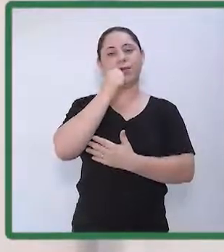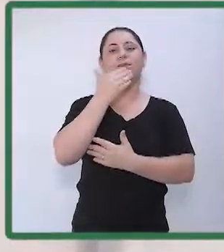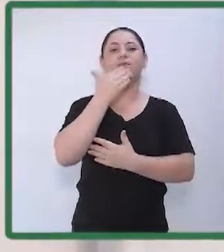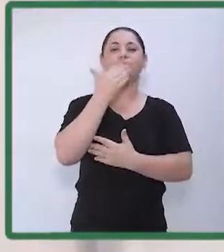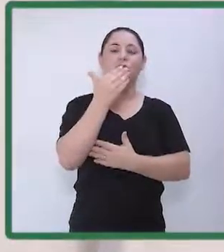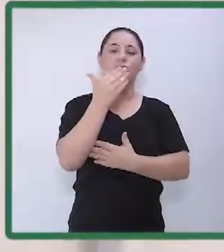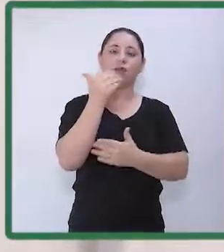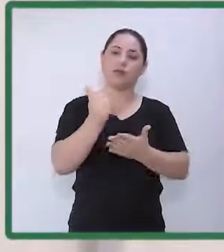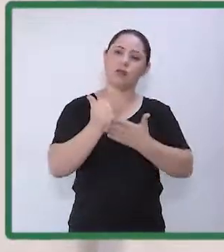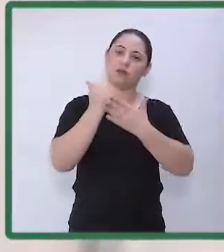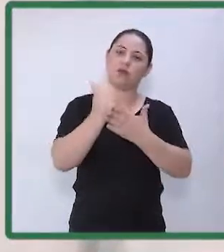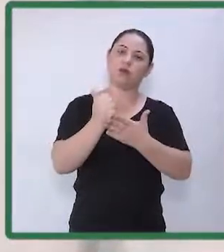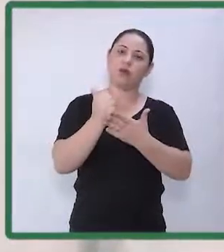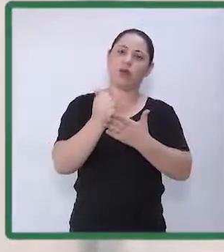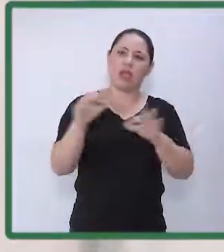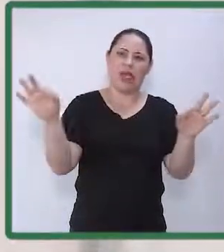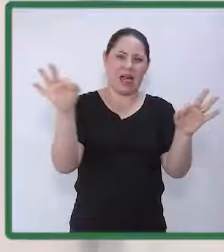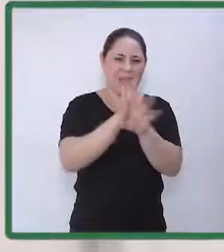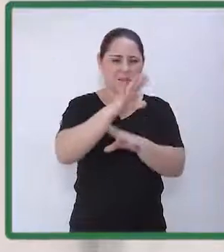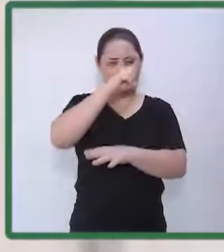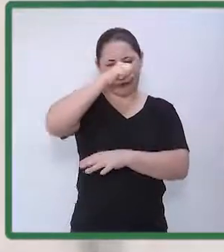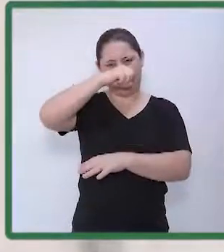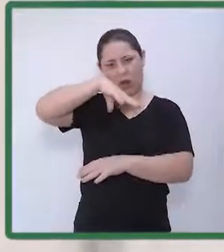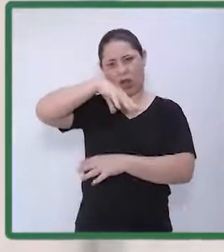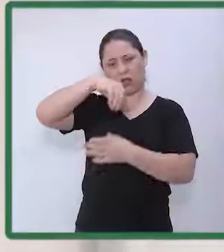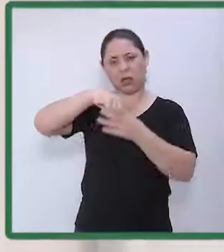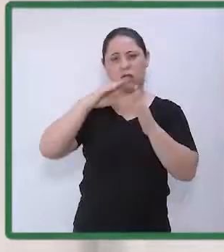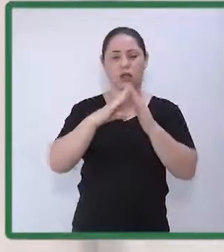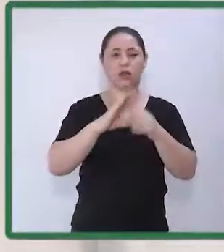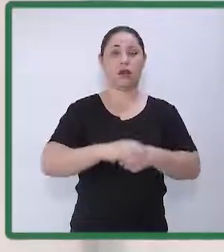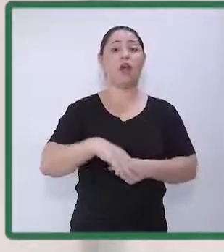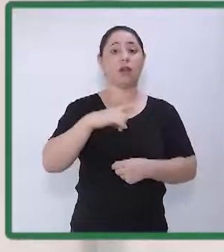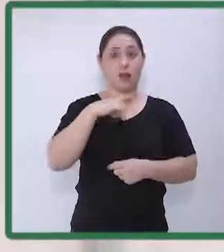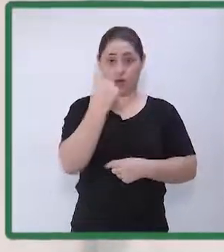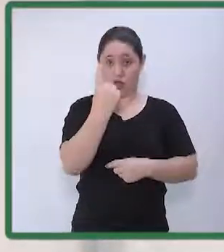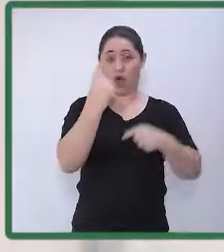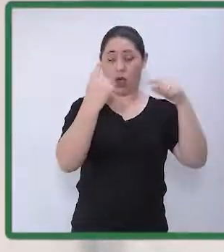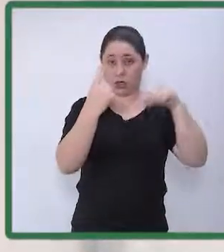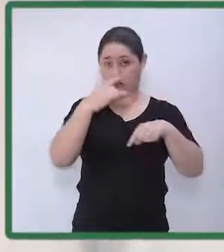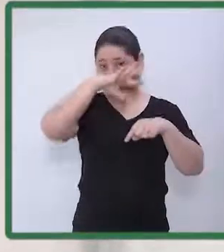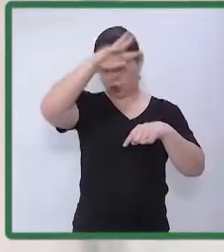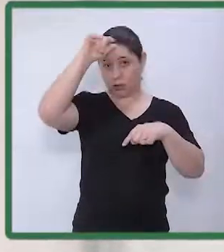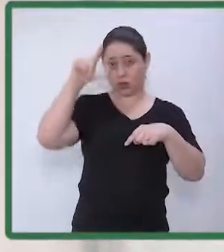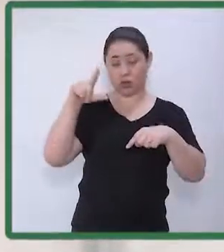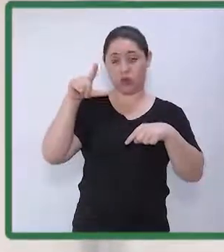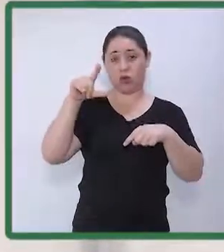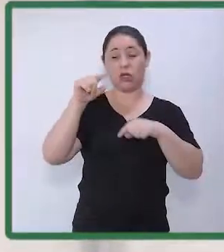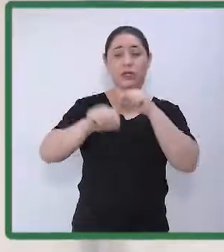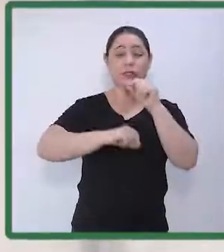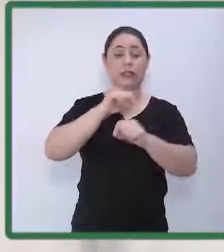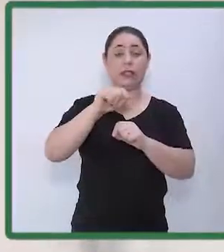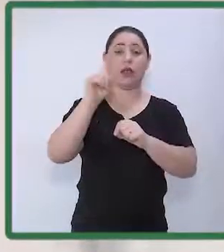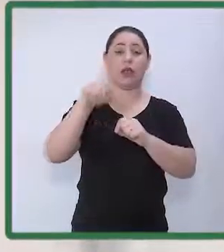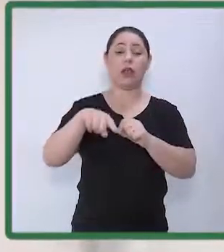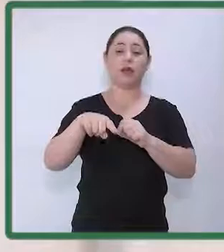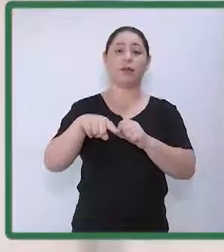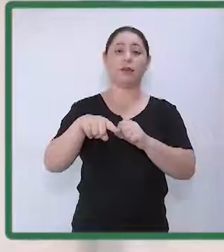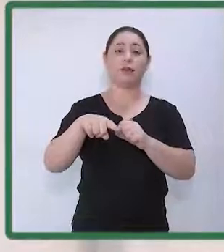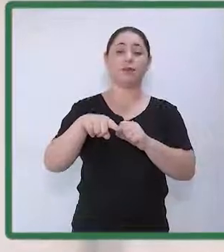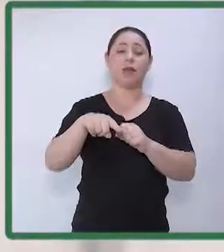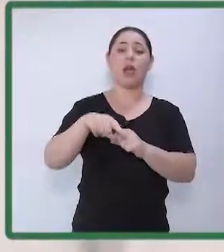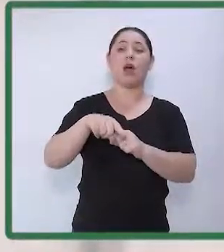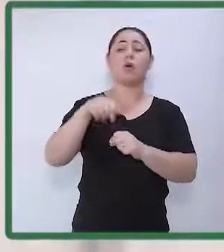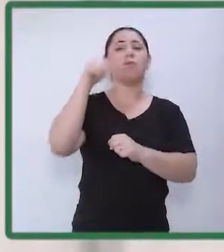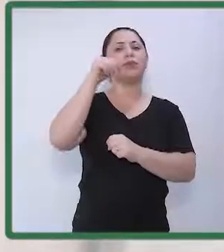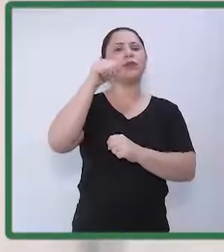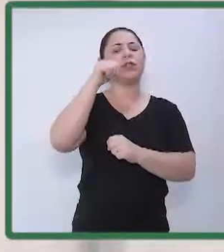mulher a pedir socorro e sair desse ciclo de violência. E nós já tivemos um caso aqui no Mato Grosso do Sul, né, que foi